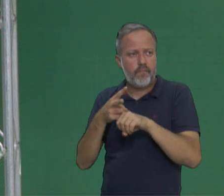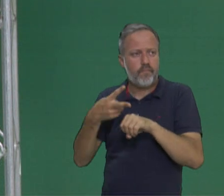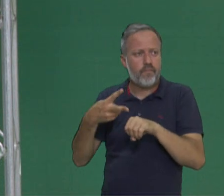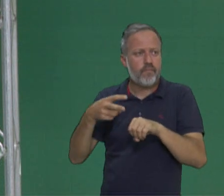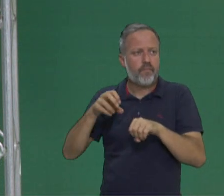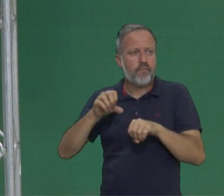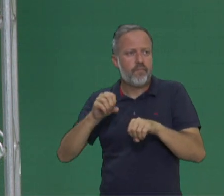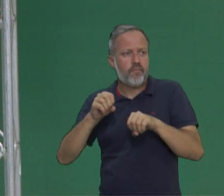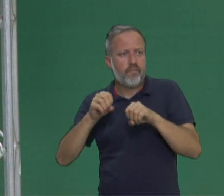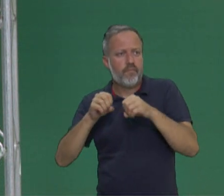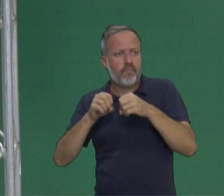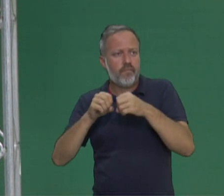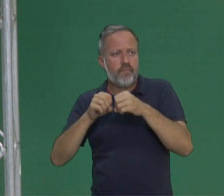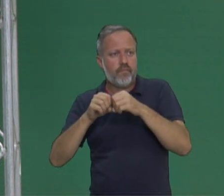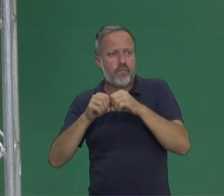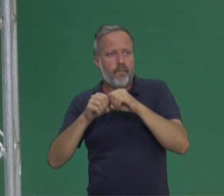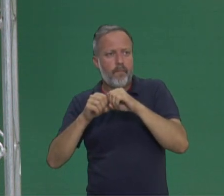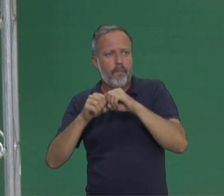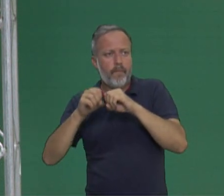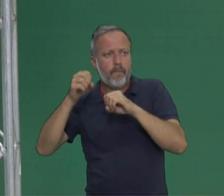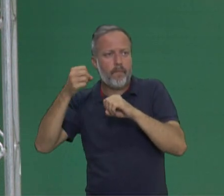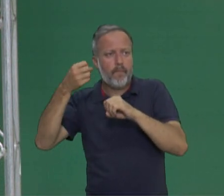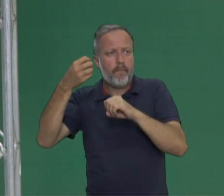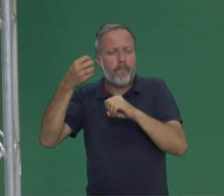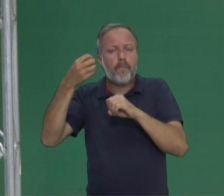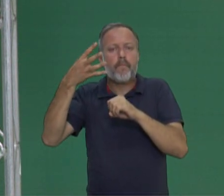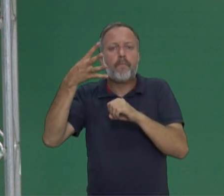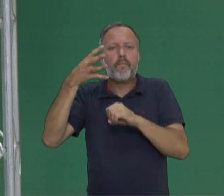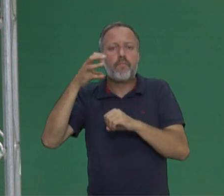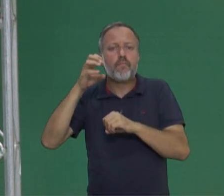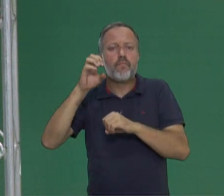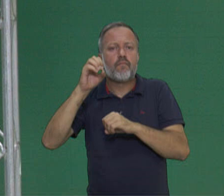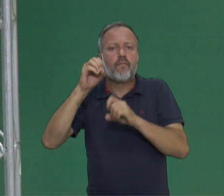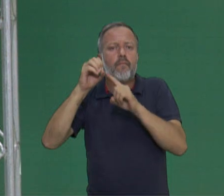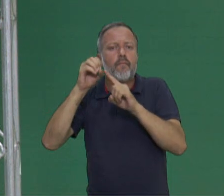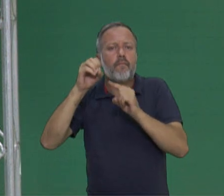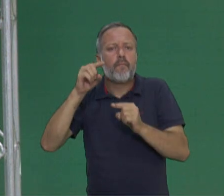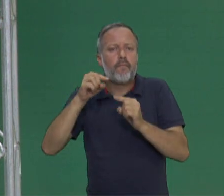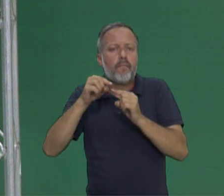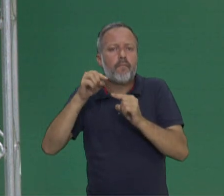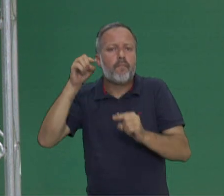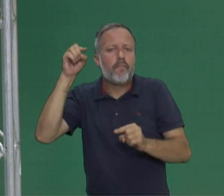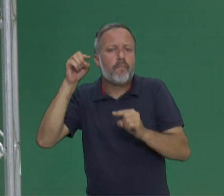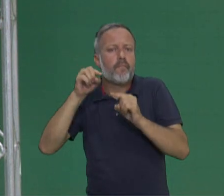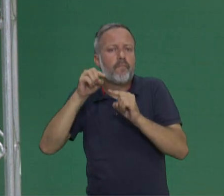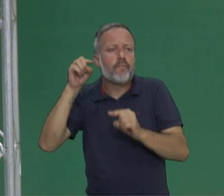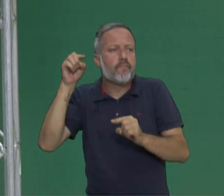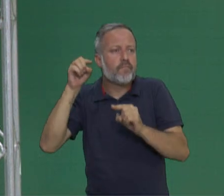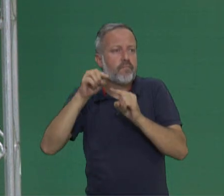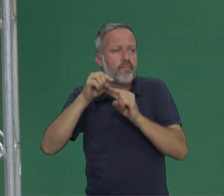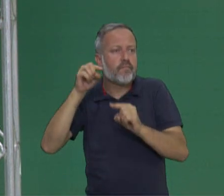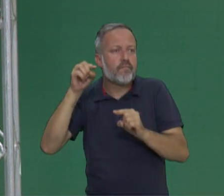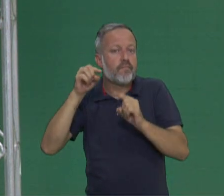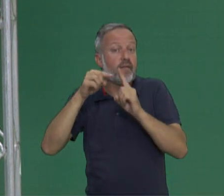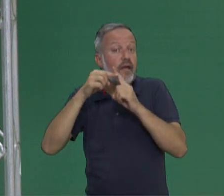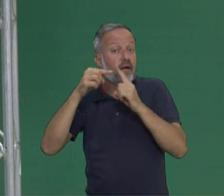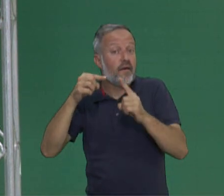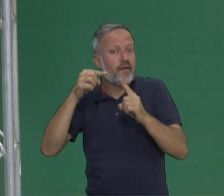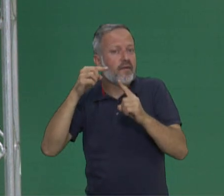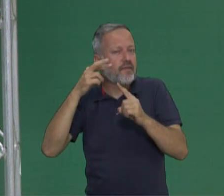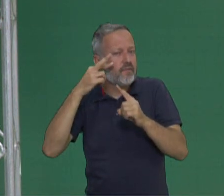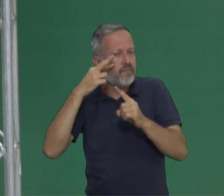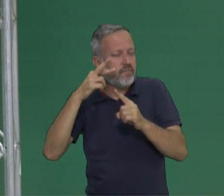massa. Eu tenho o número de nêutrons do potássio escrito ali? Não está escrito, mas podemos